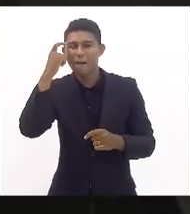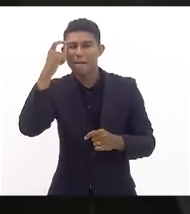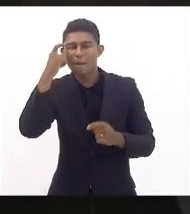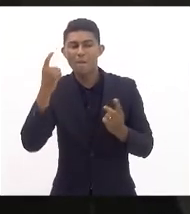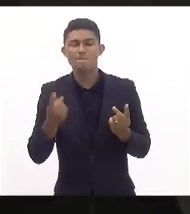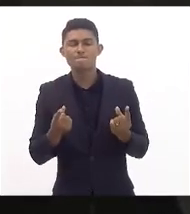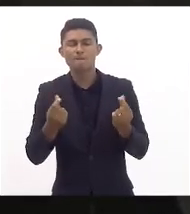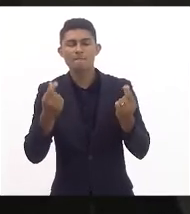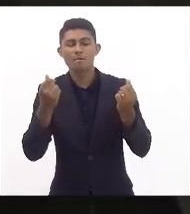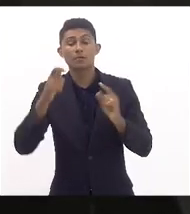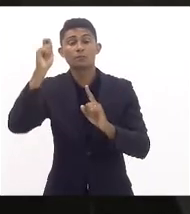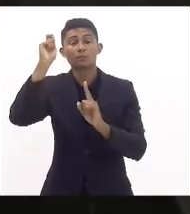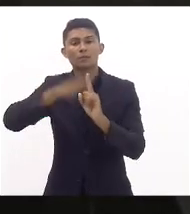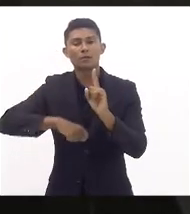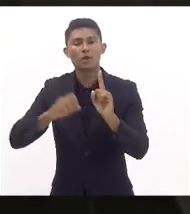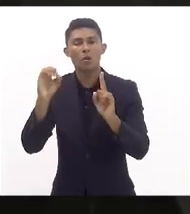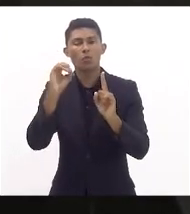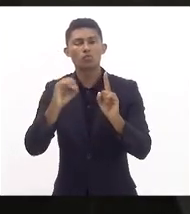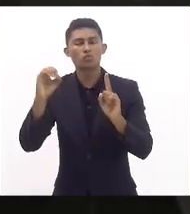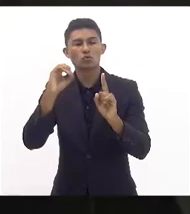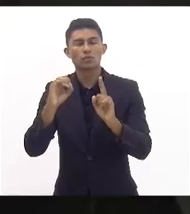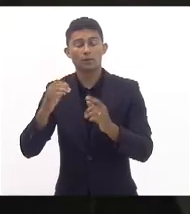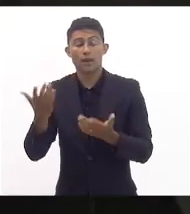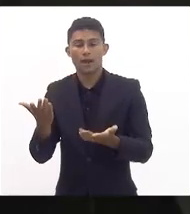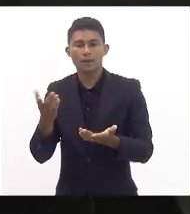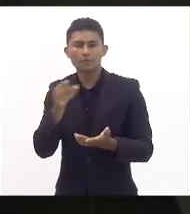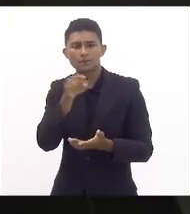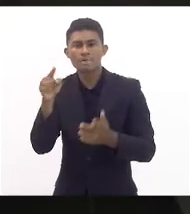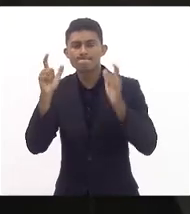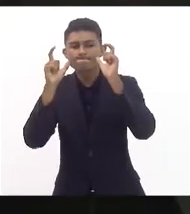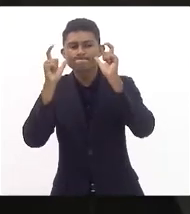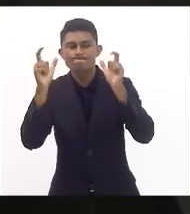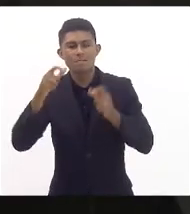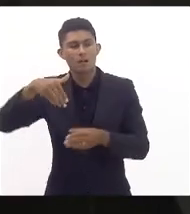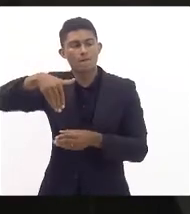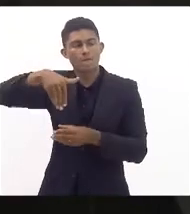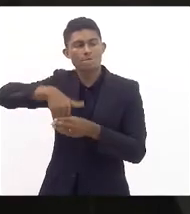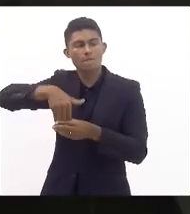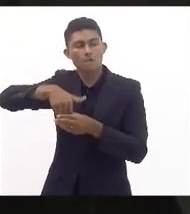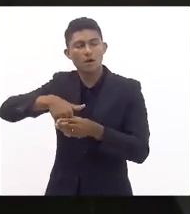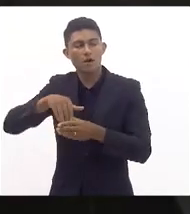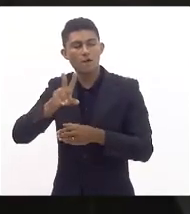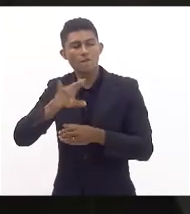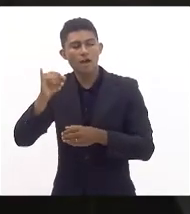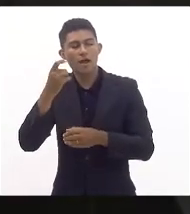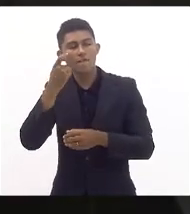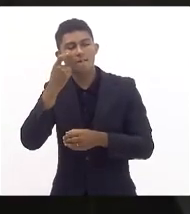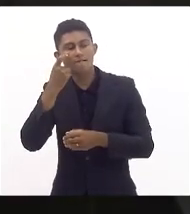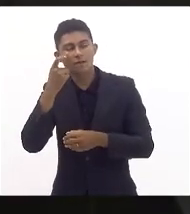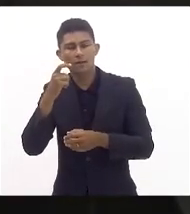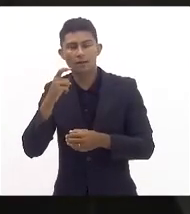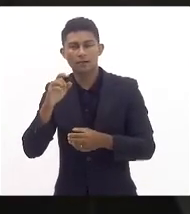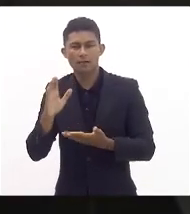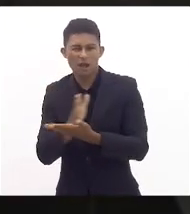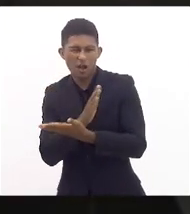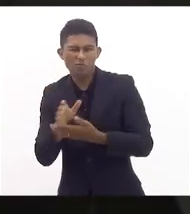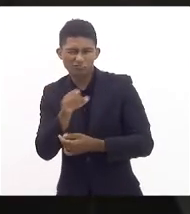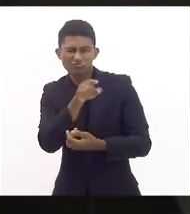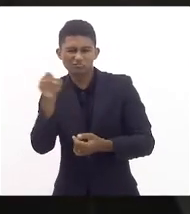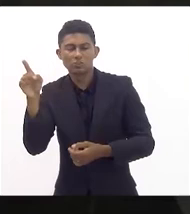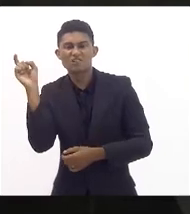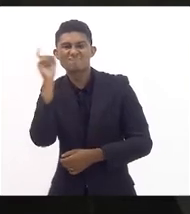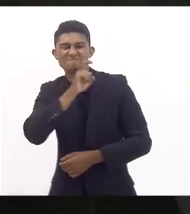da escolha efetiva dos candidatos, atuar com